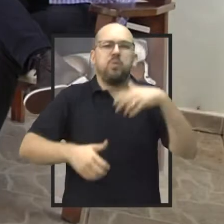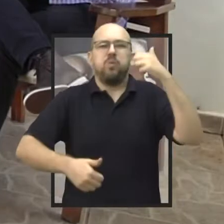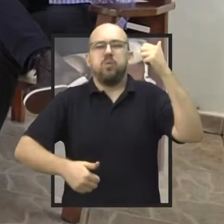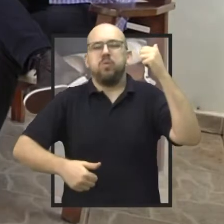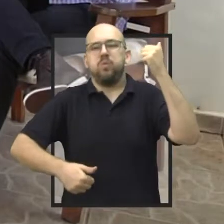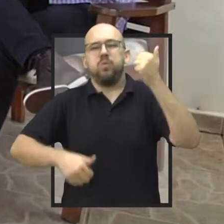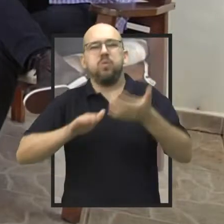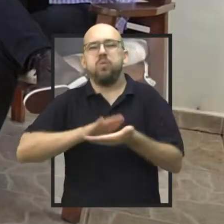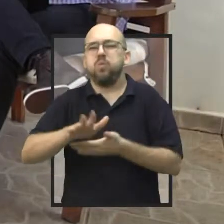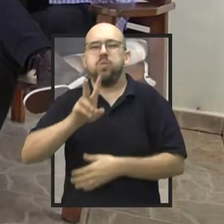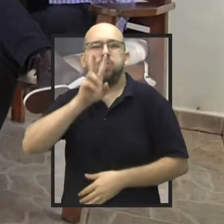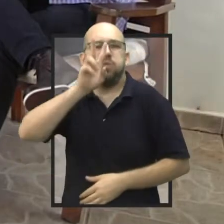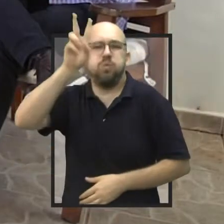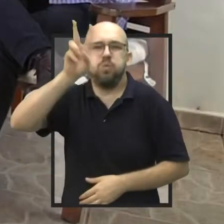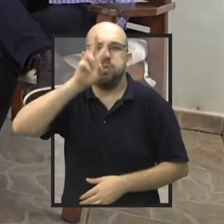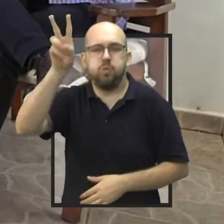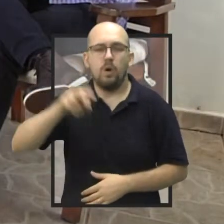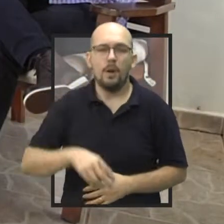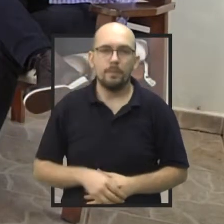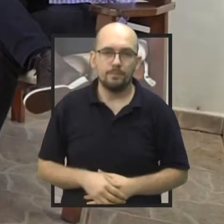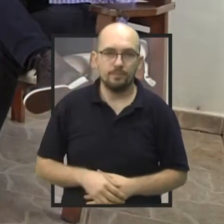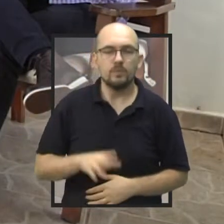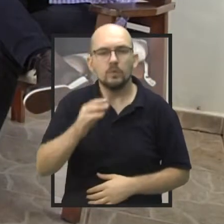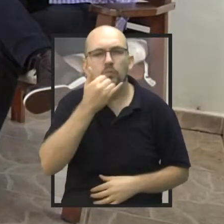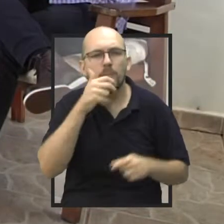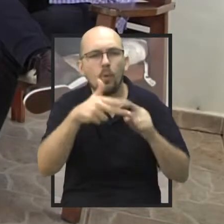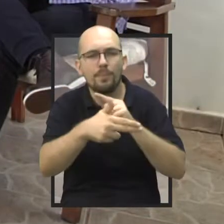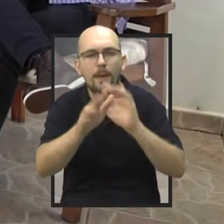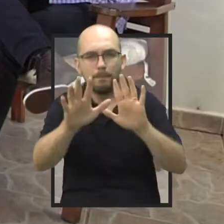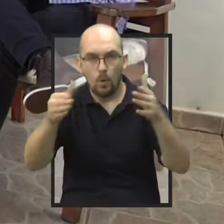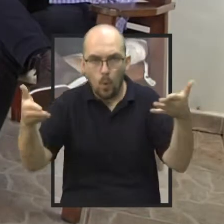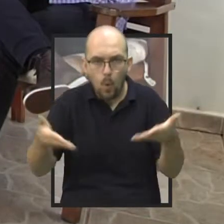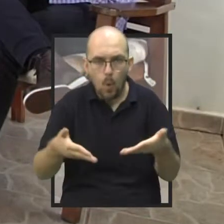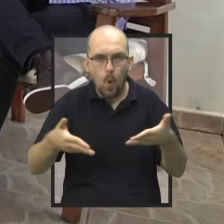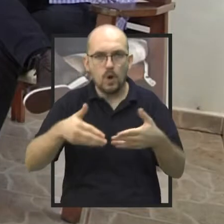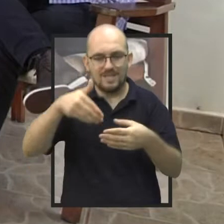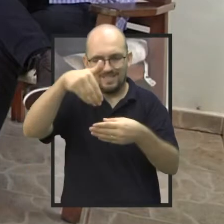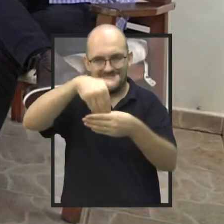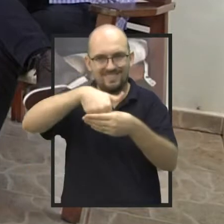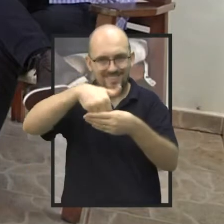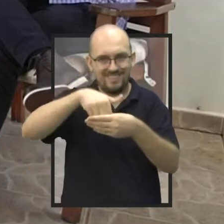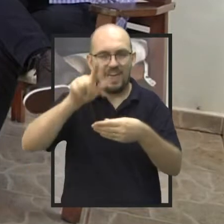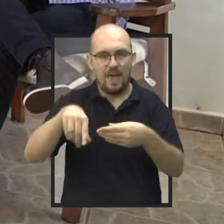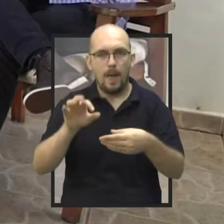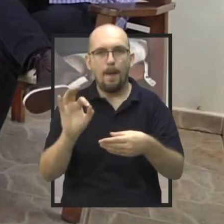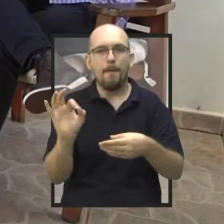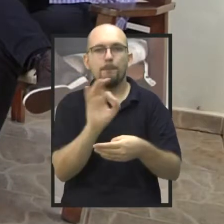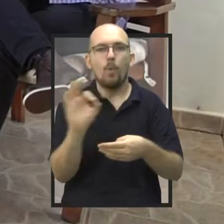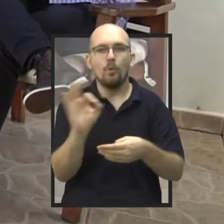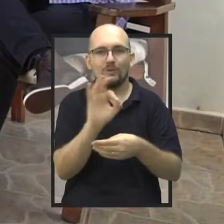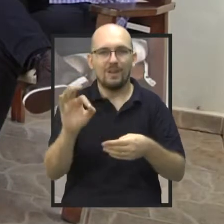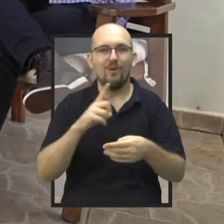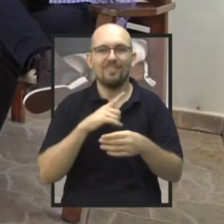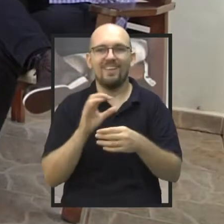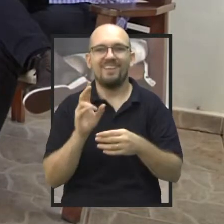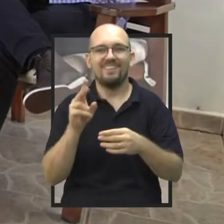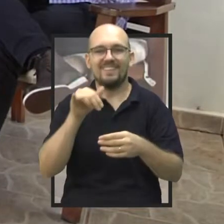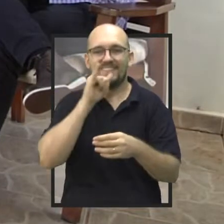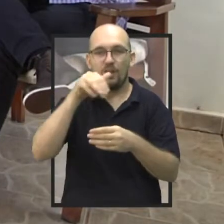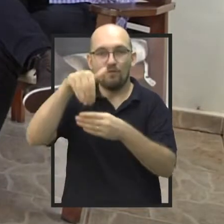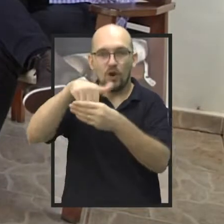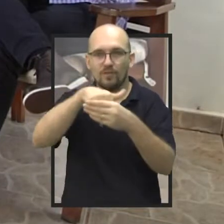também, só cortando rapidamente o raciocínio do senhor, o sistema que nós temos hoje, né, que é proporcional e que é cheio de defeitos que há muito